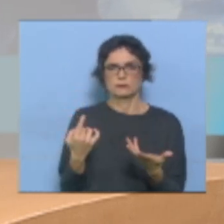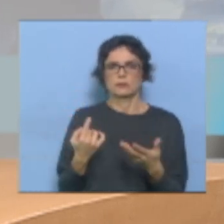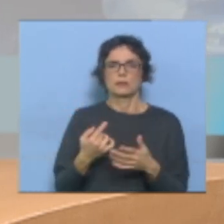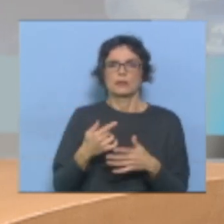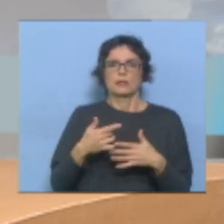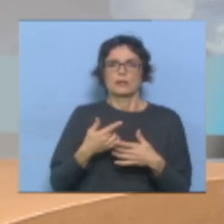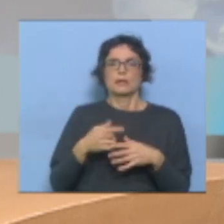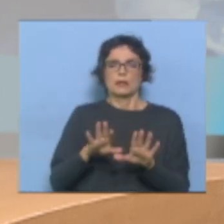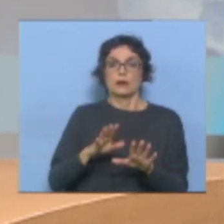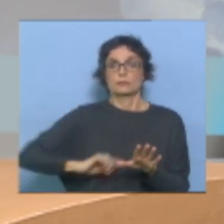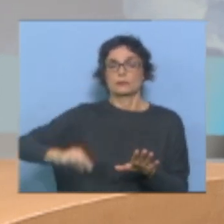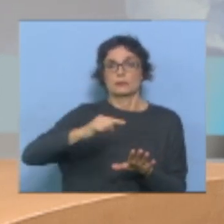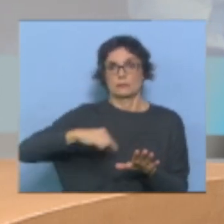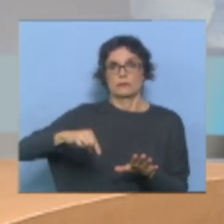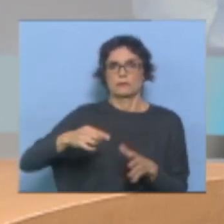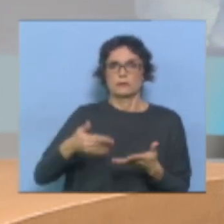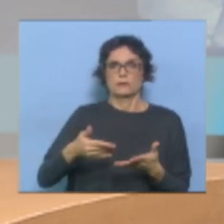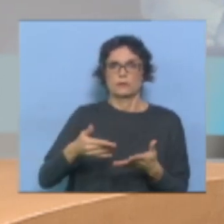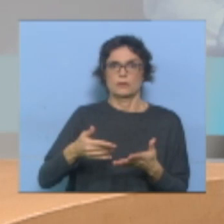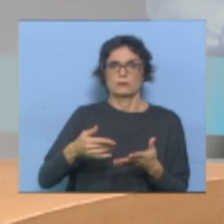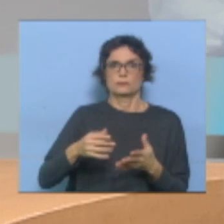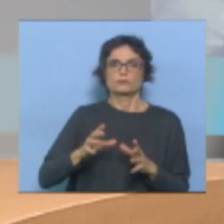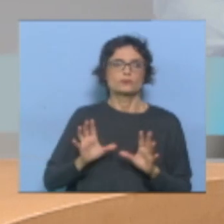numa boa fase global